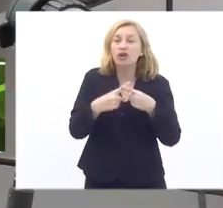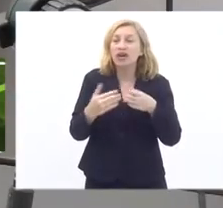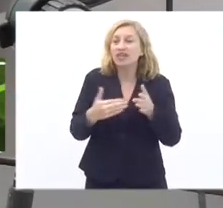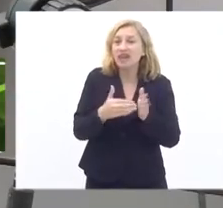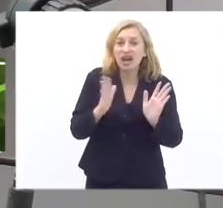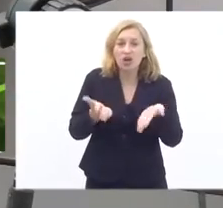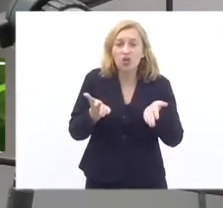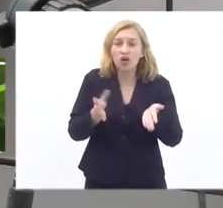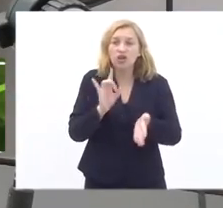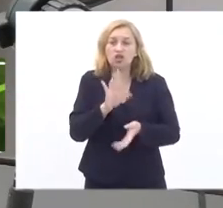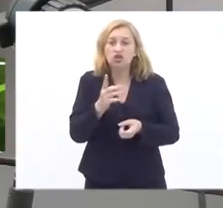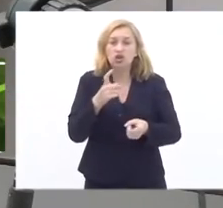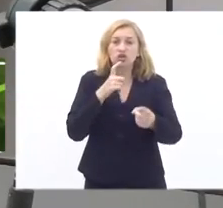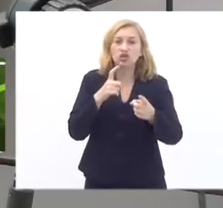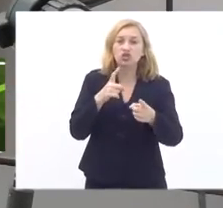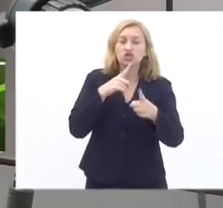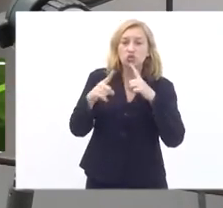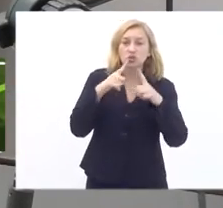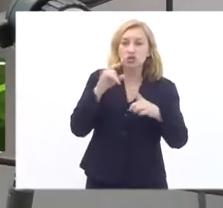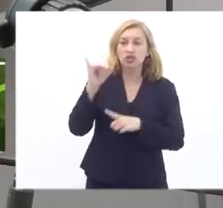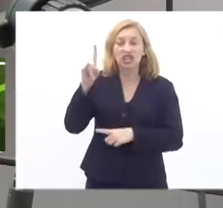é só discussão de índice.